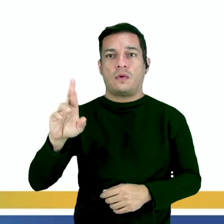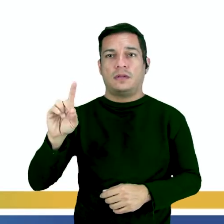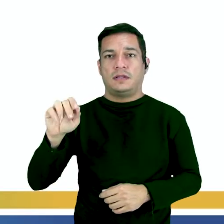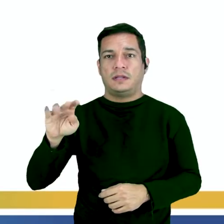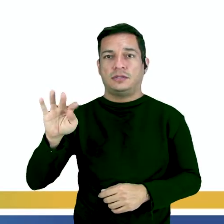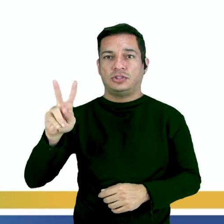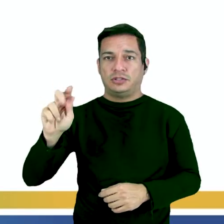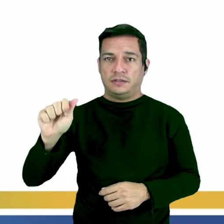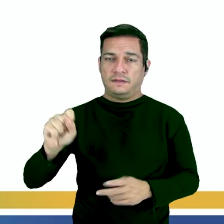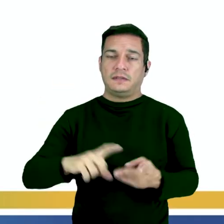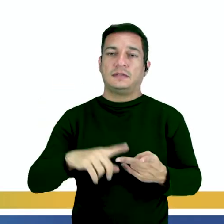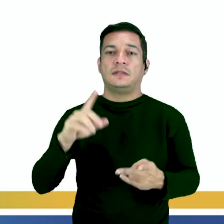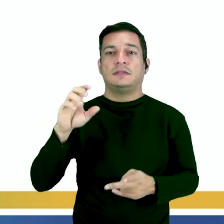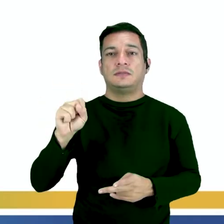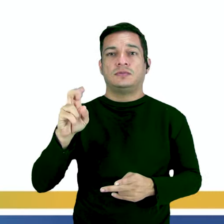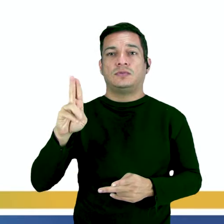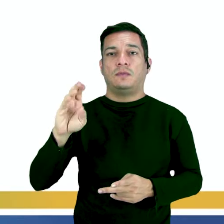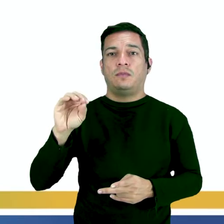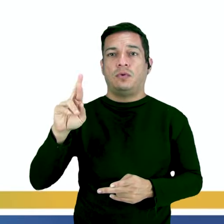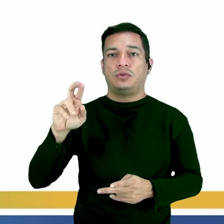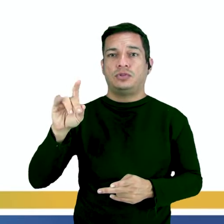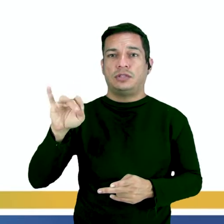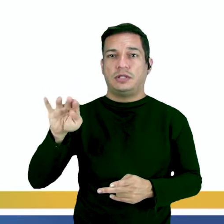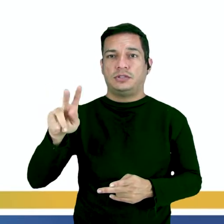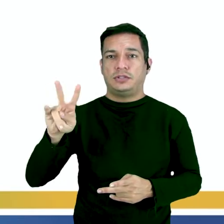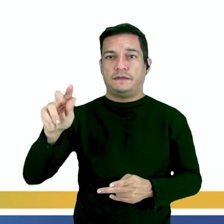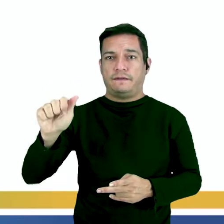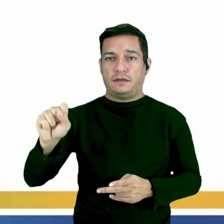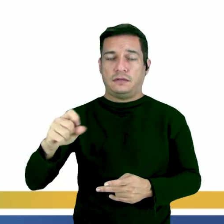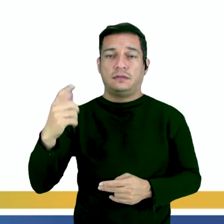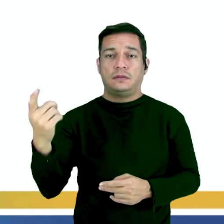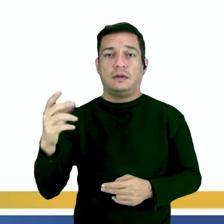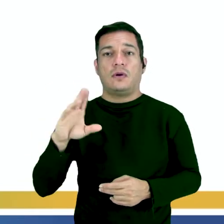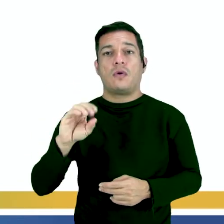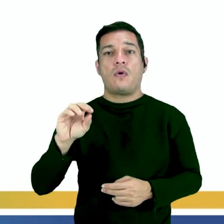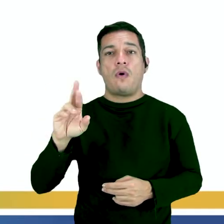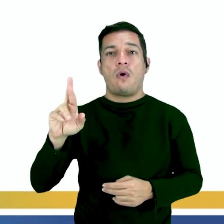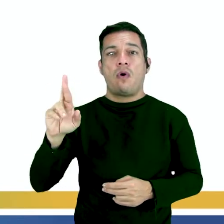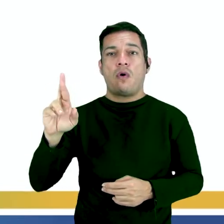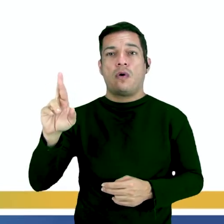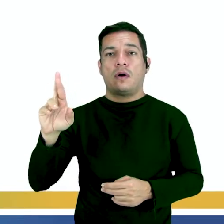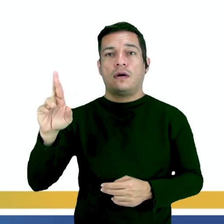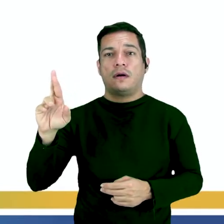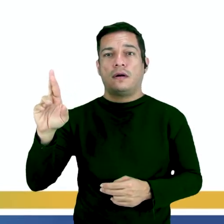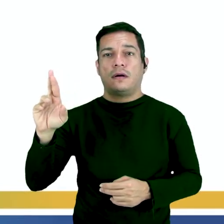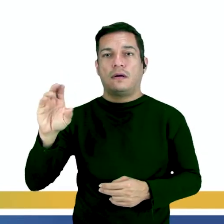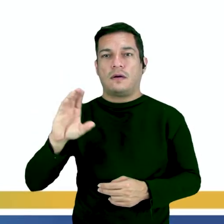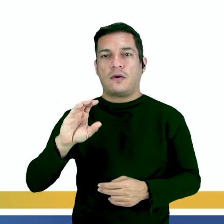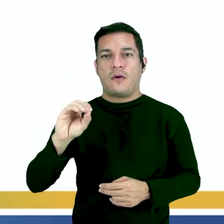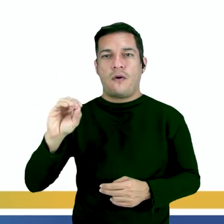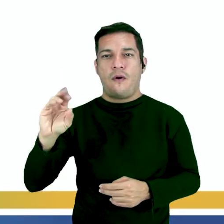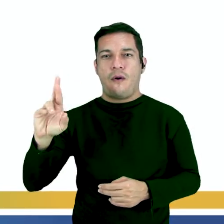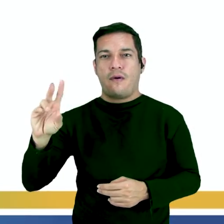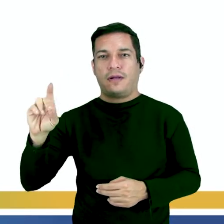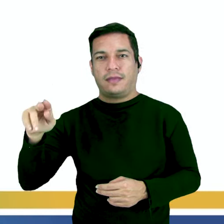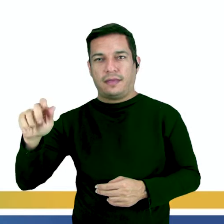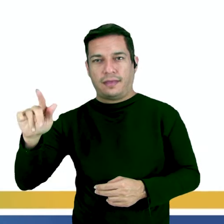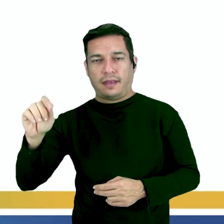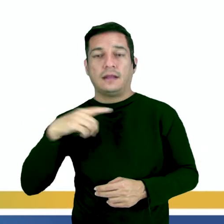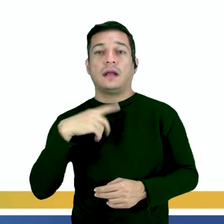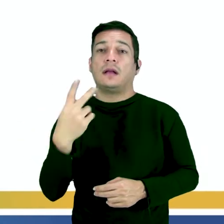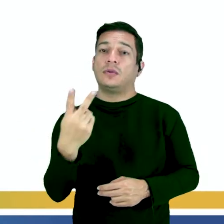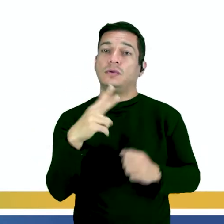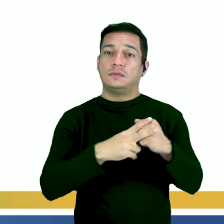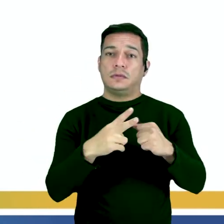coordenativas e as conjunções subordinativas. Uma oração coordenada é aquela na qual os